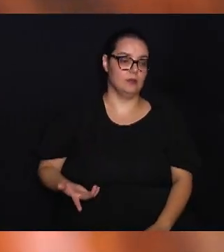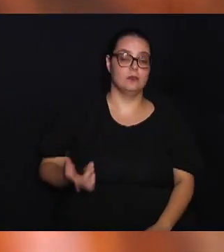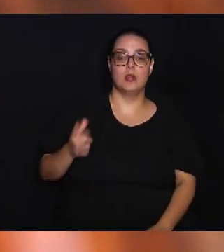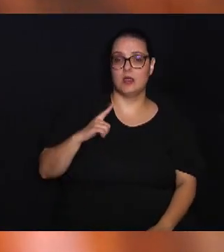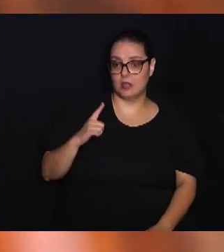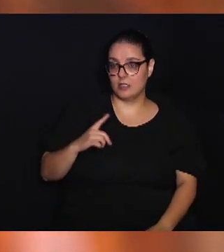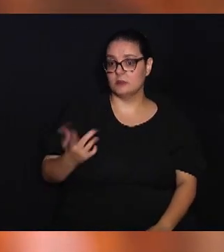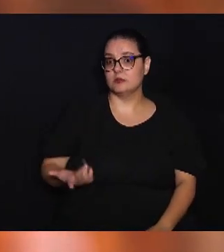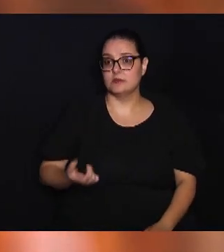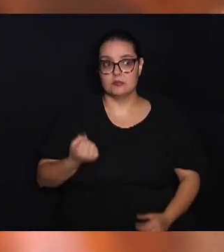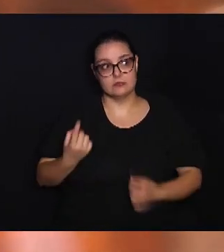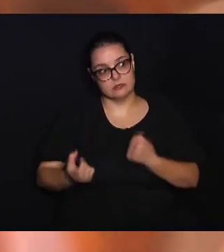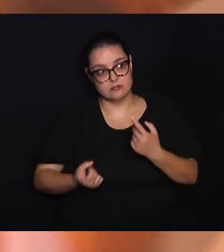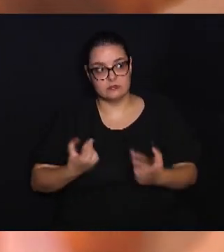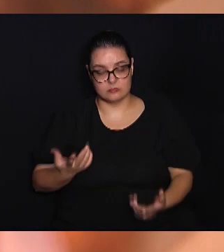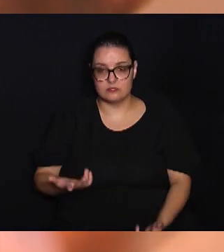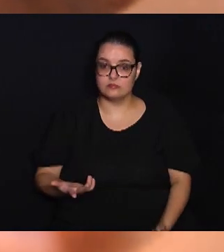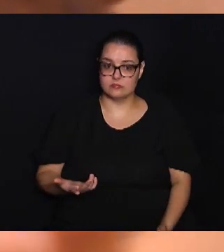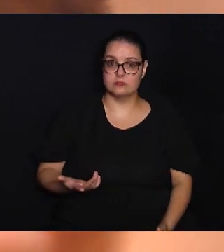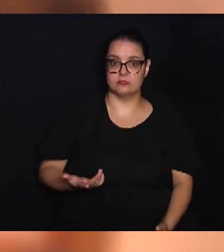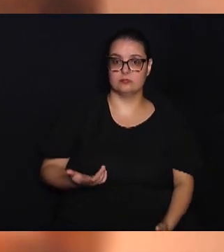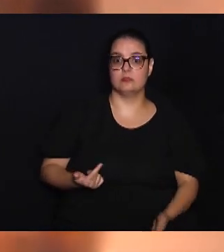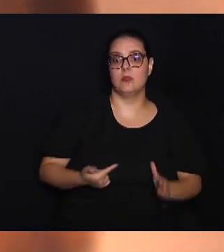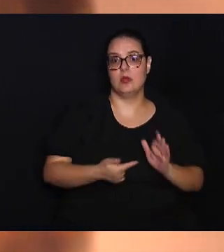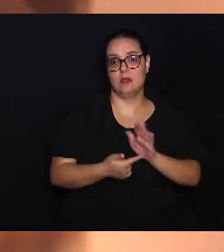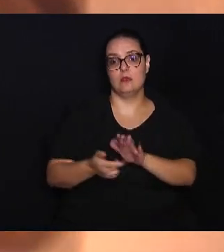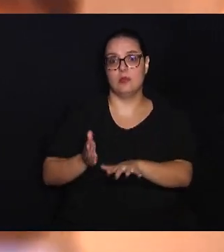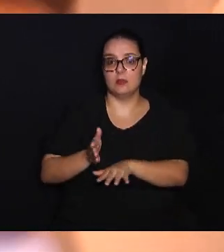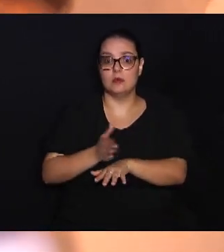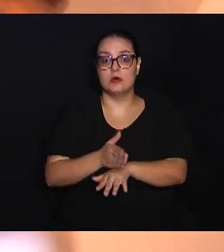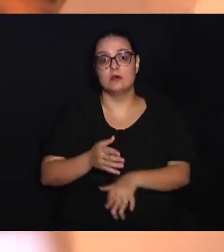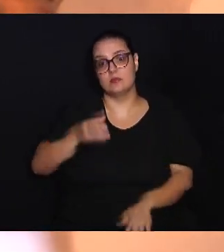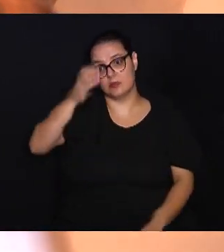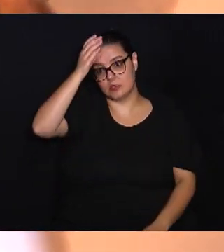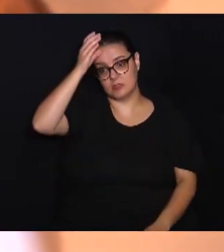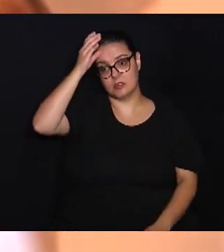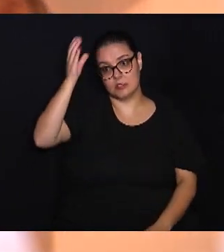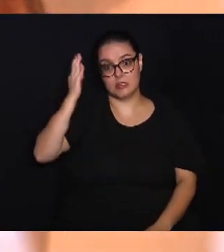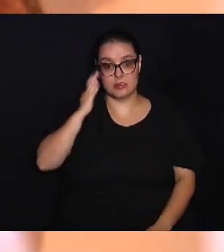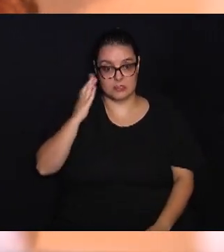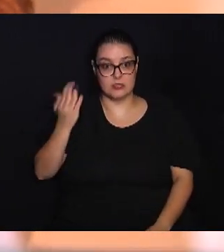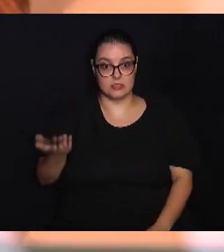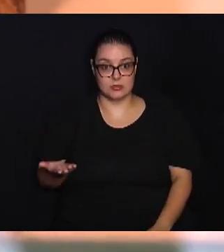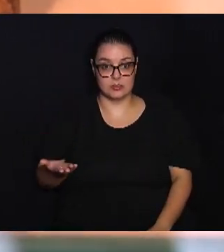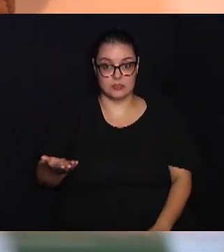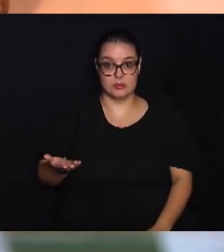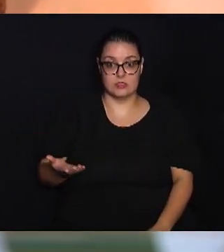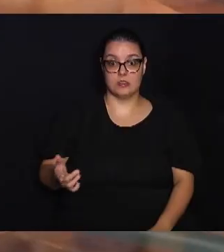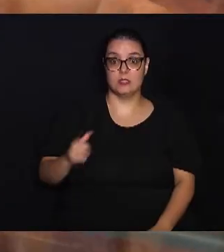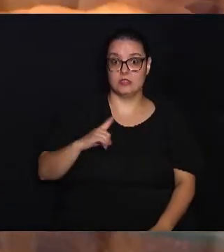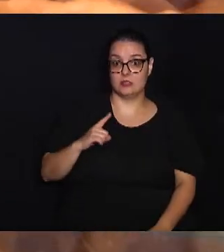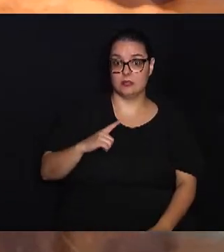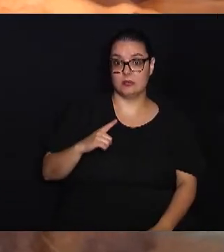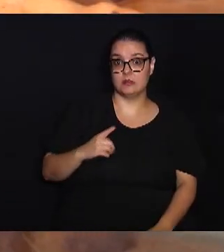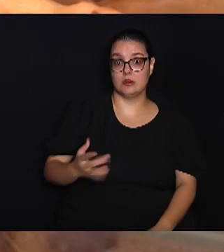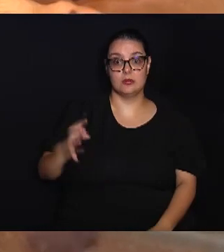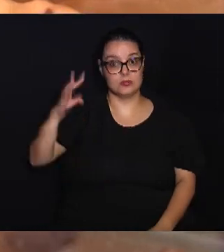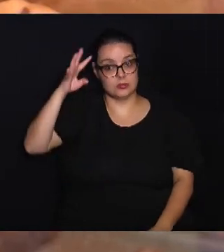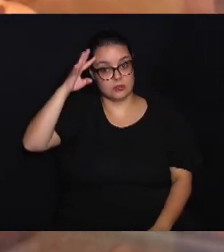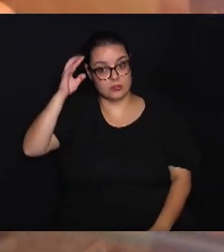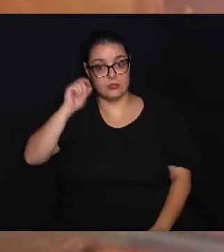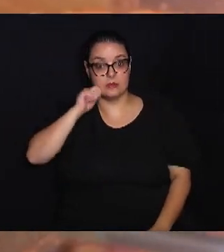consegue já ter um Ah você mostra uma uma linha pro cliente e ele entende isso né então o cliente já sabe que